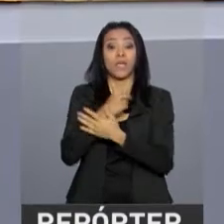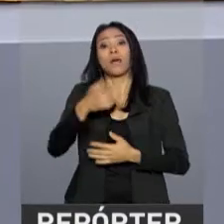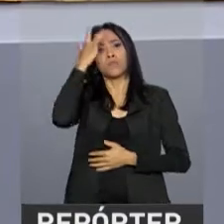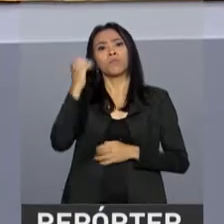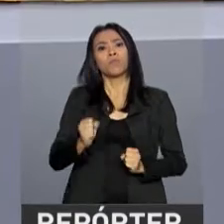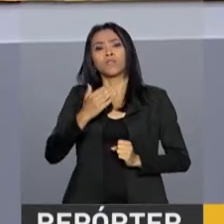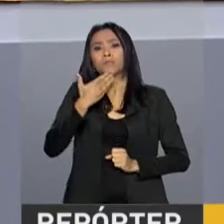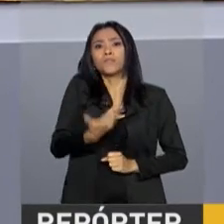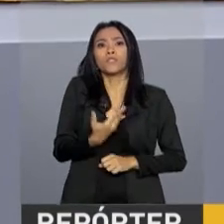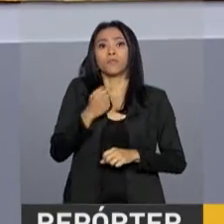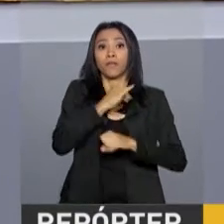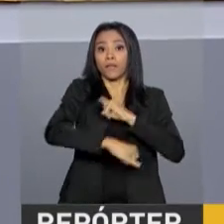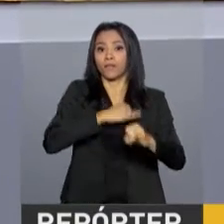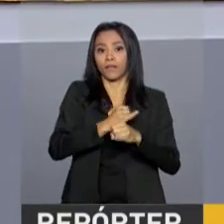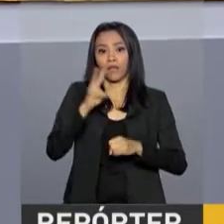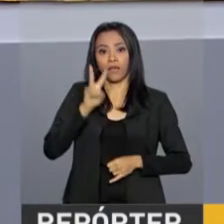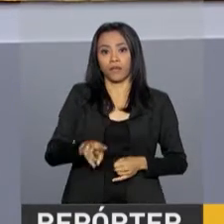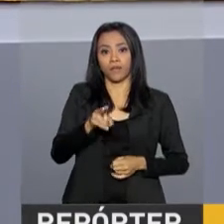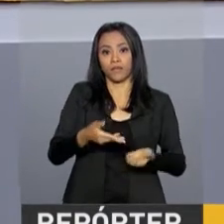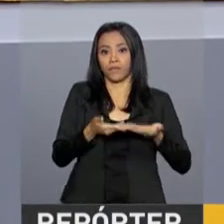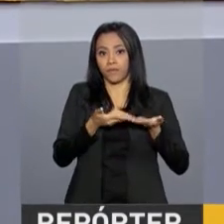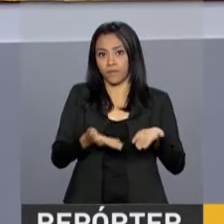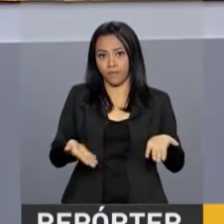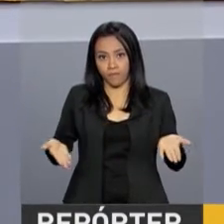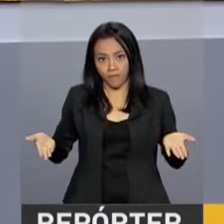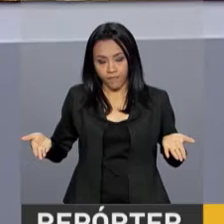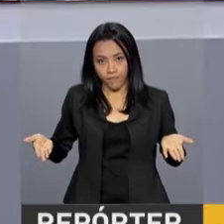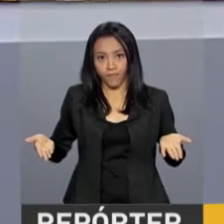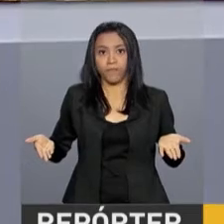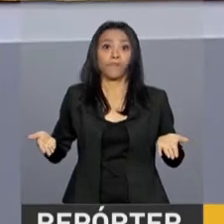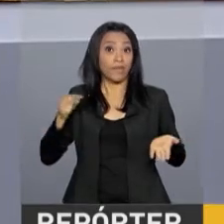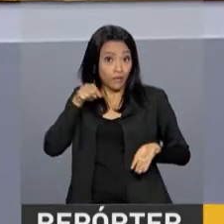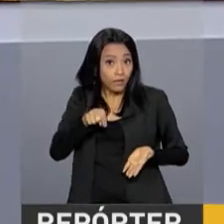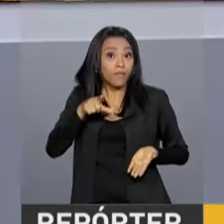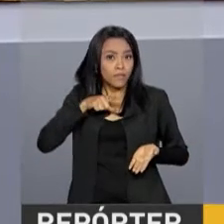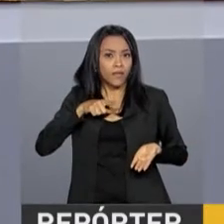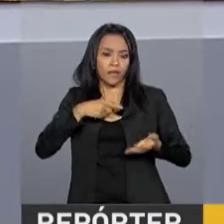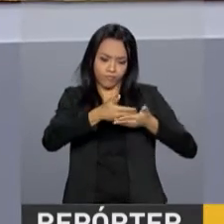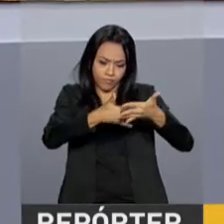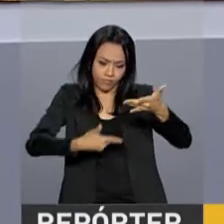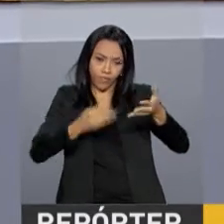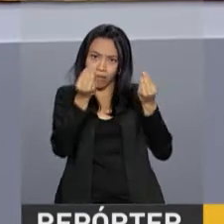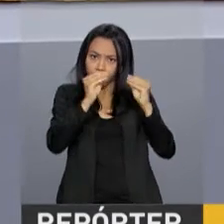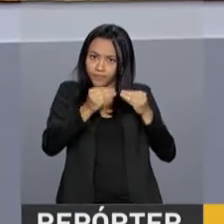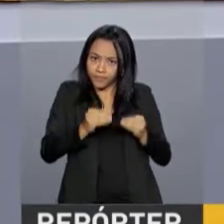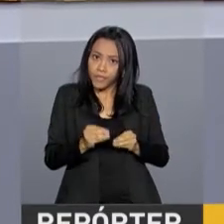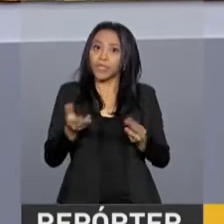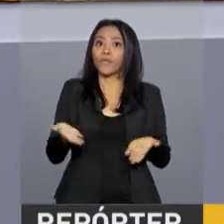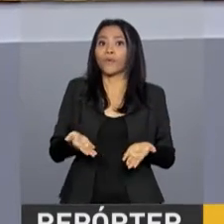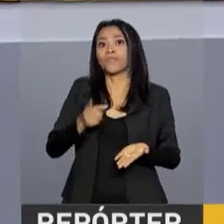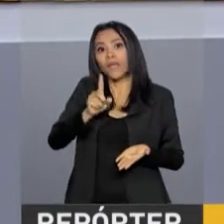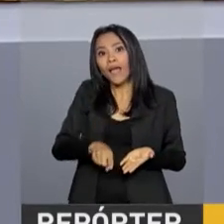pedido pela internet no site emprega brasil ponto mt.gov.br lá ele já preenche o formulário que hoje é